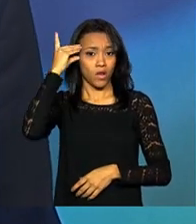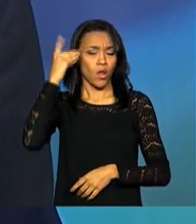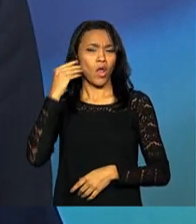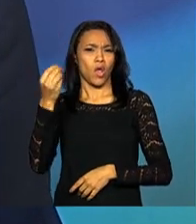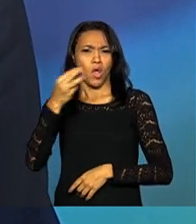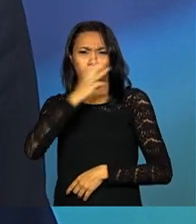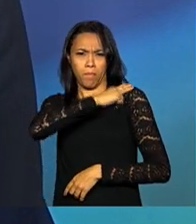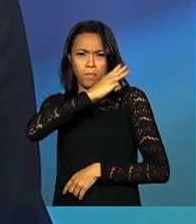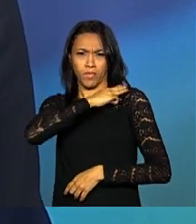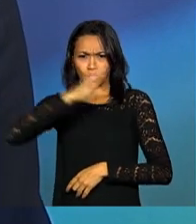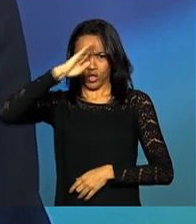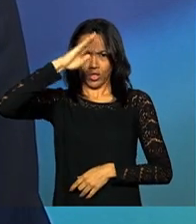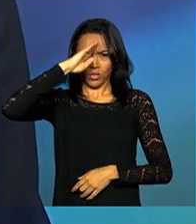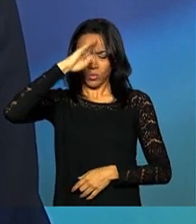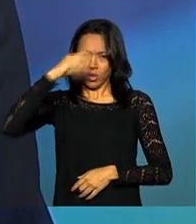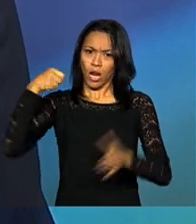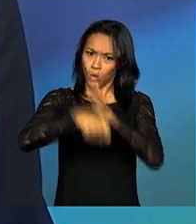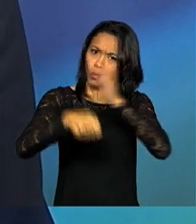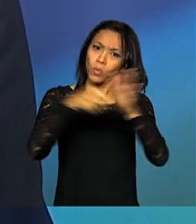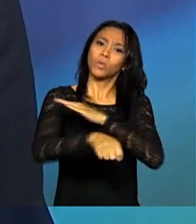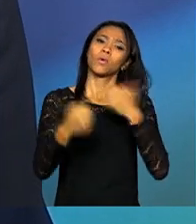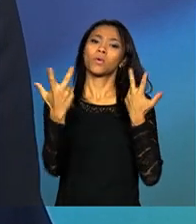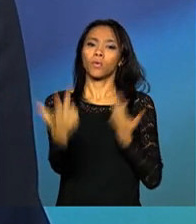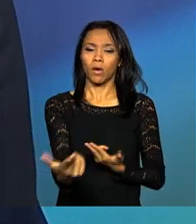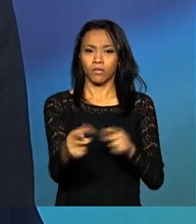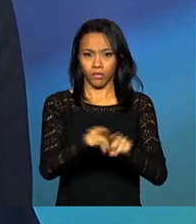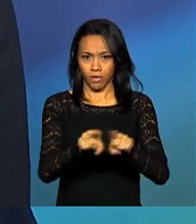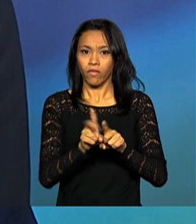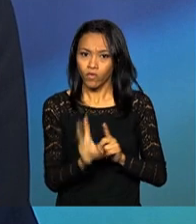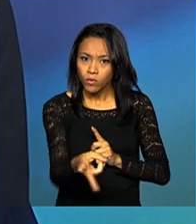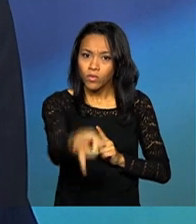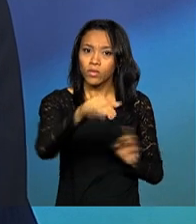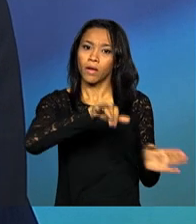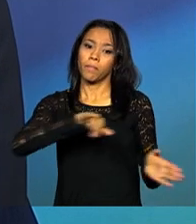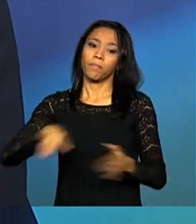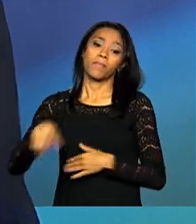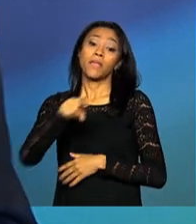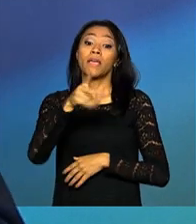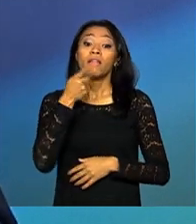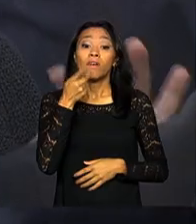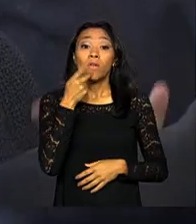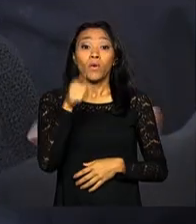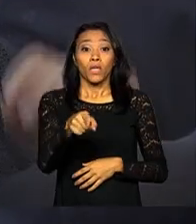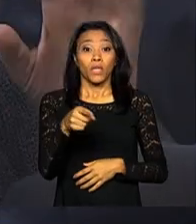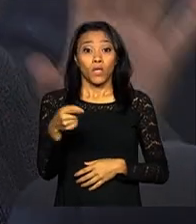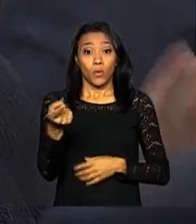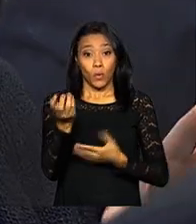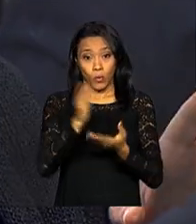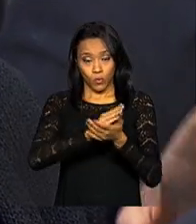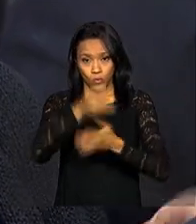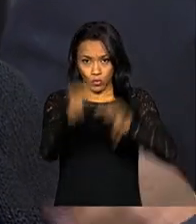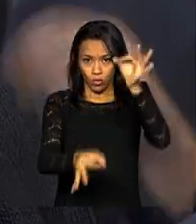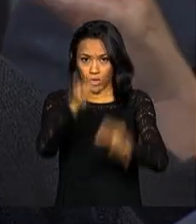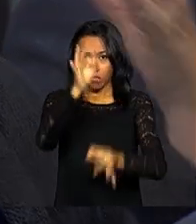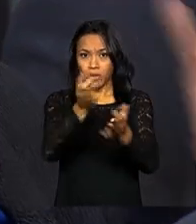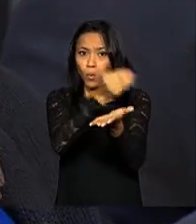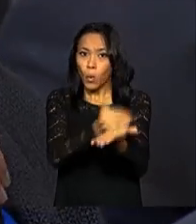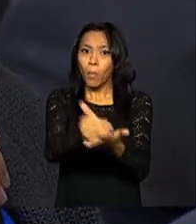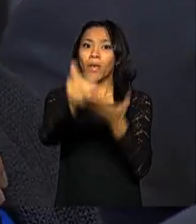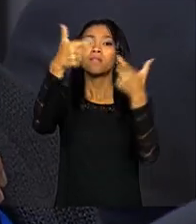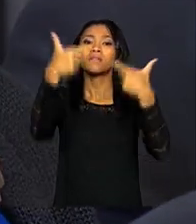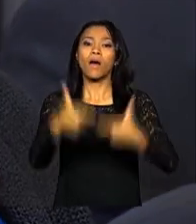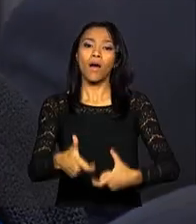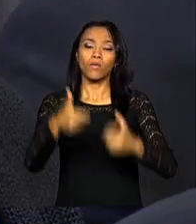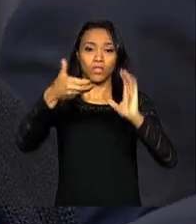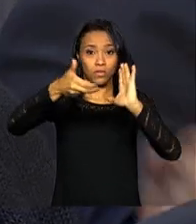Brasil não sofra o golpe de Estado. José Eduardo Cardoso defendeu que o julgamento começa no Senado, onde o governo espera ter mais